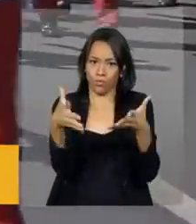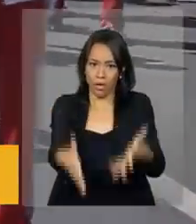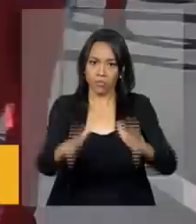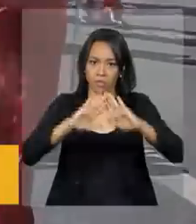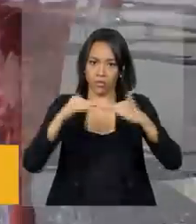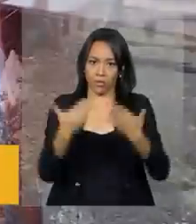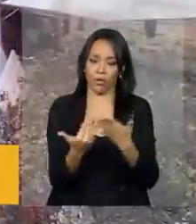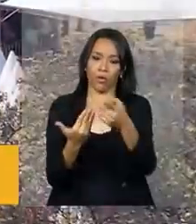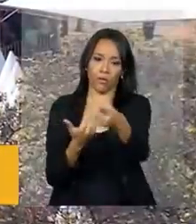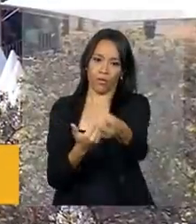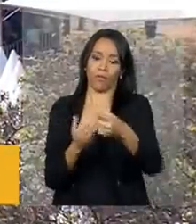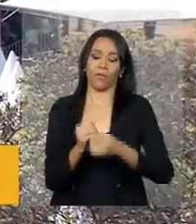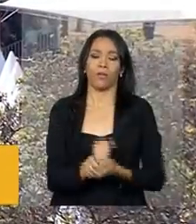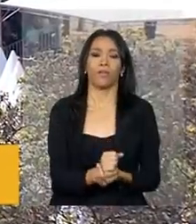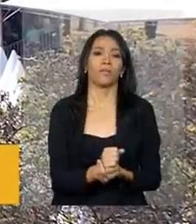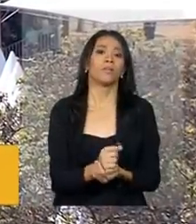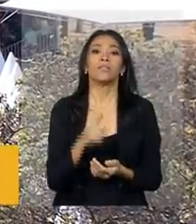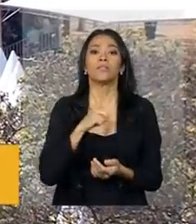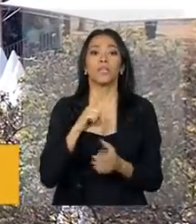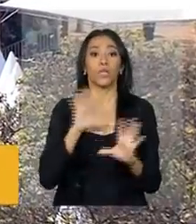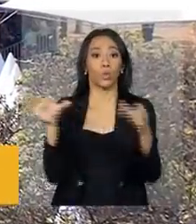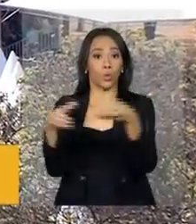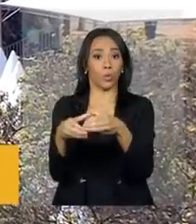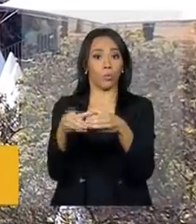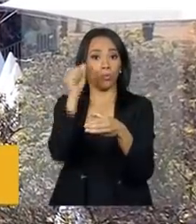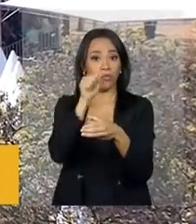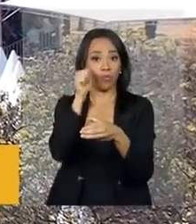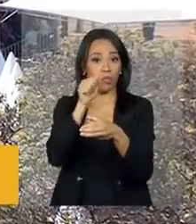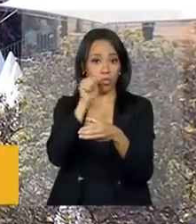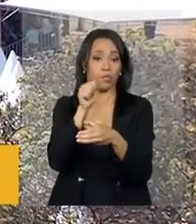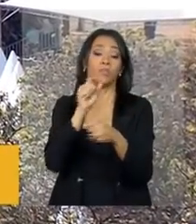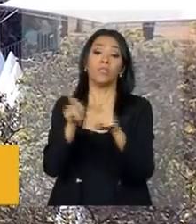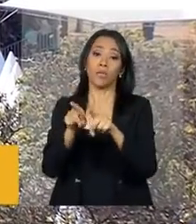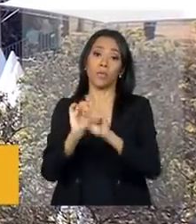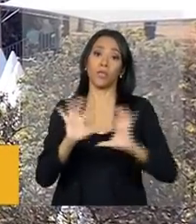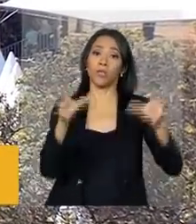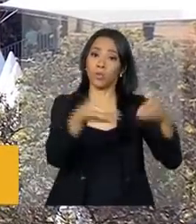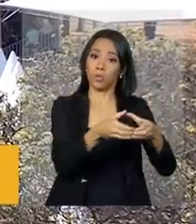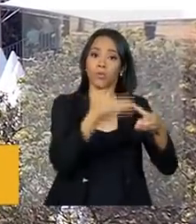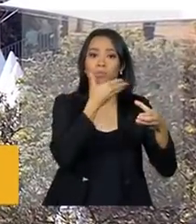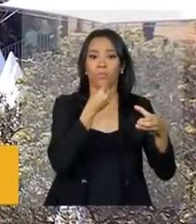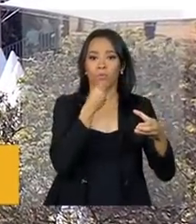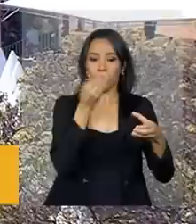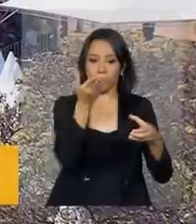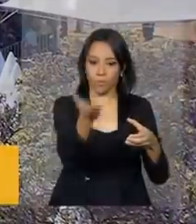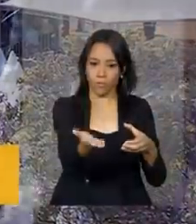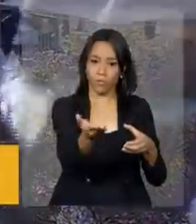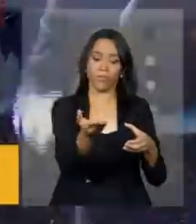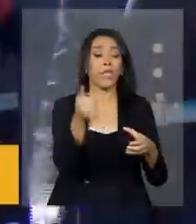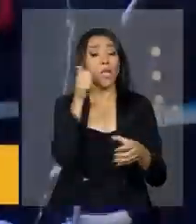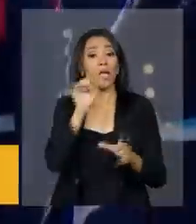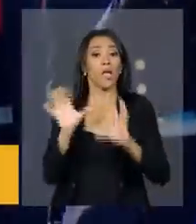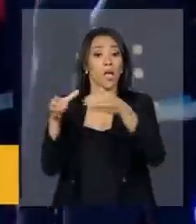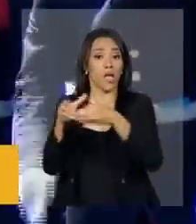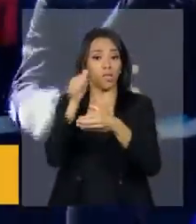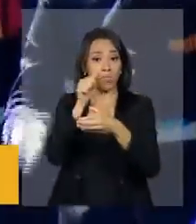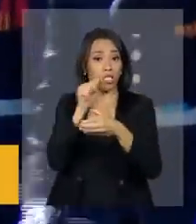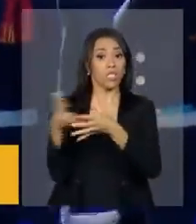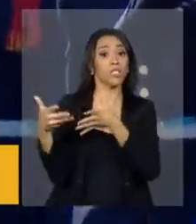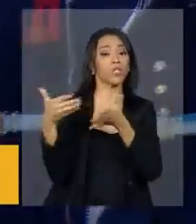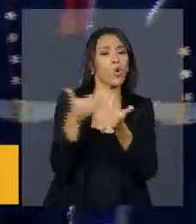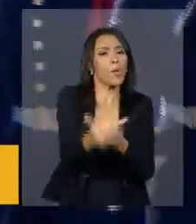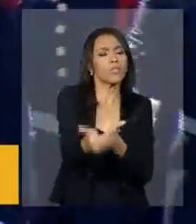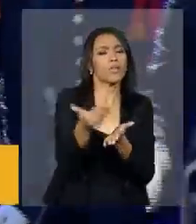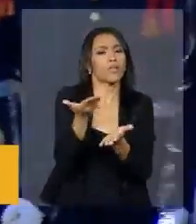participação grupamentos femininos e também grupamento masculino. As meninas entraram no Colégio